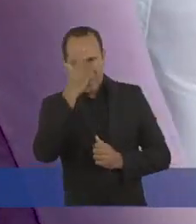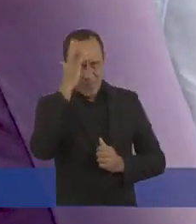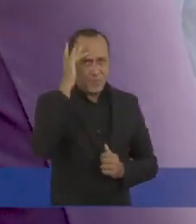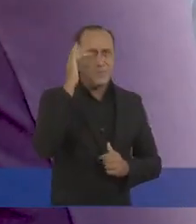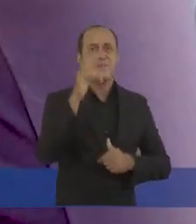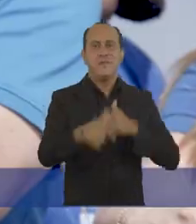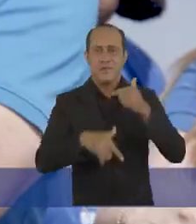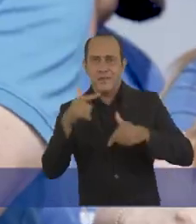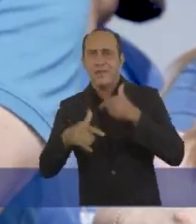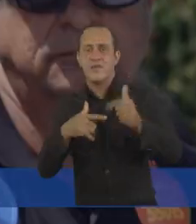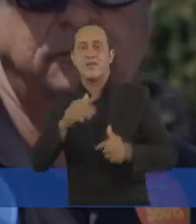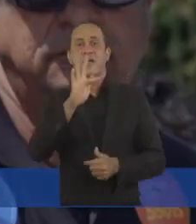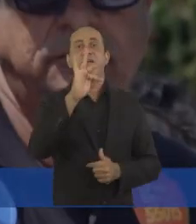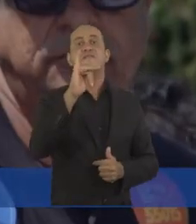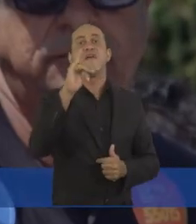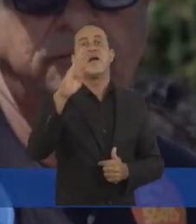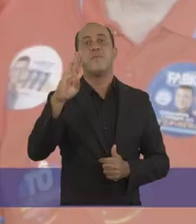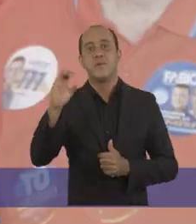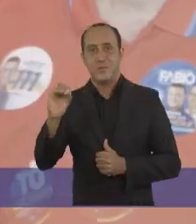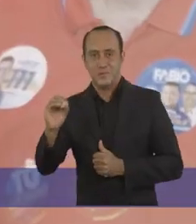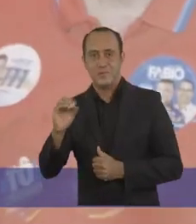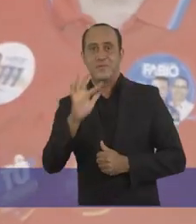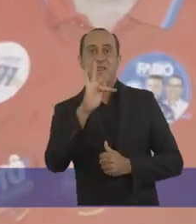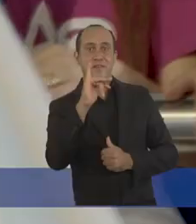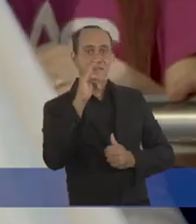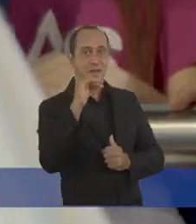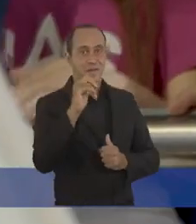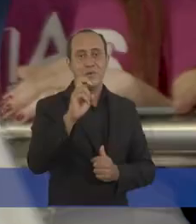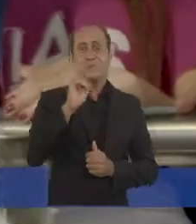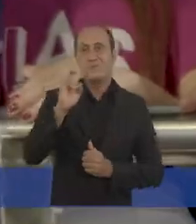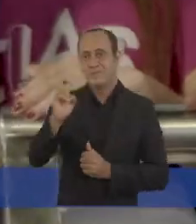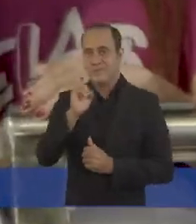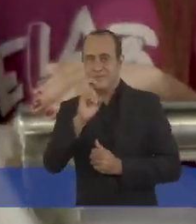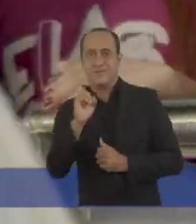É sangue bom, é do bem trabalhador.